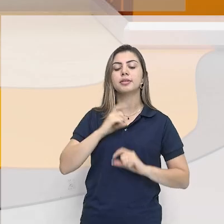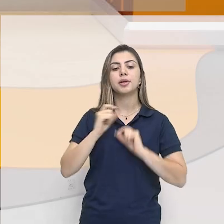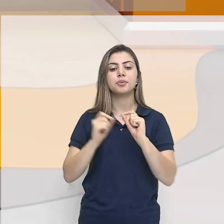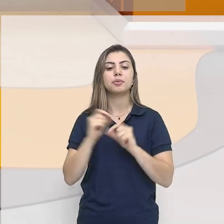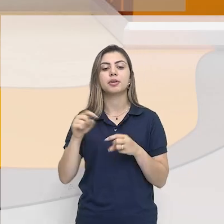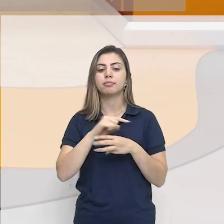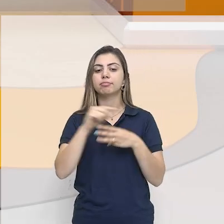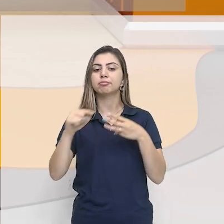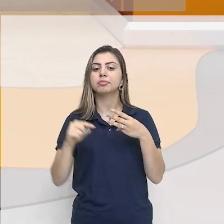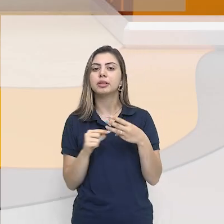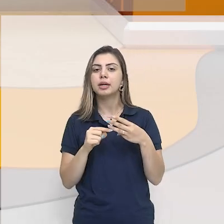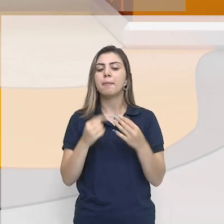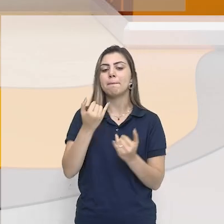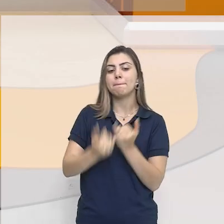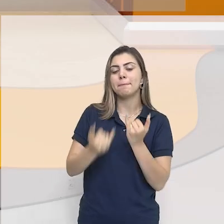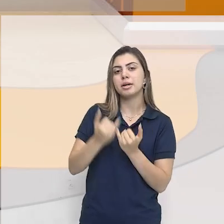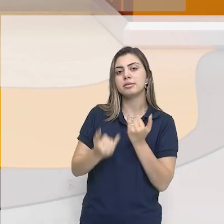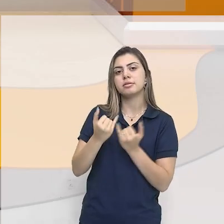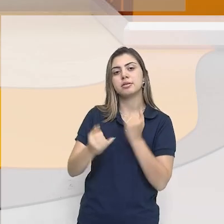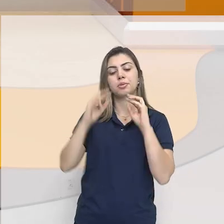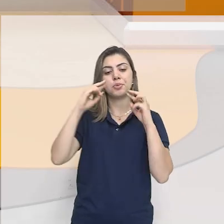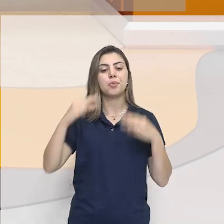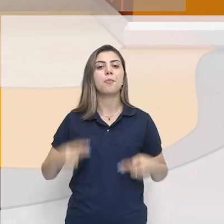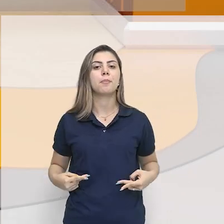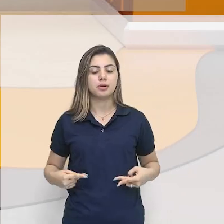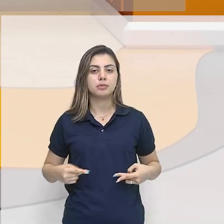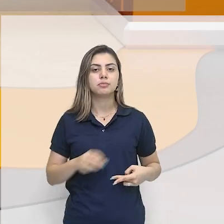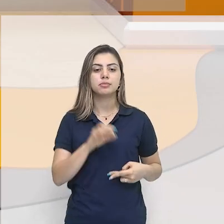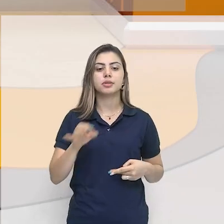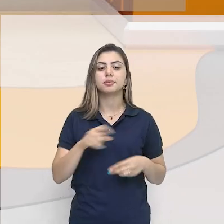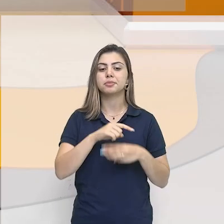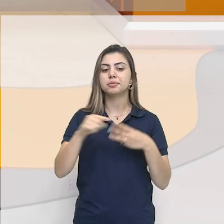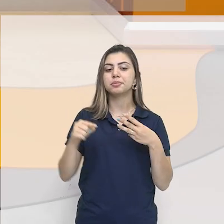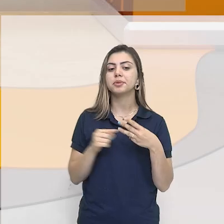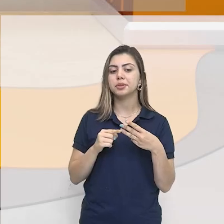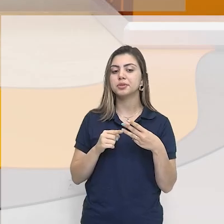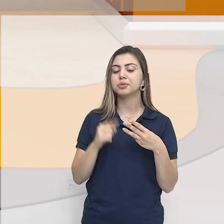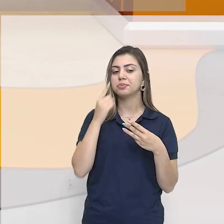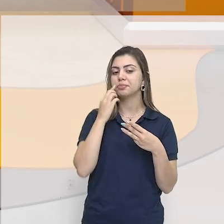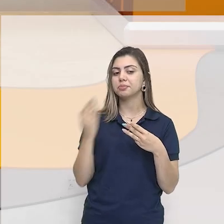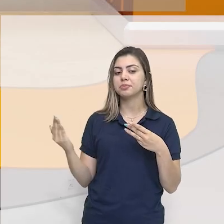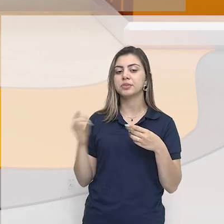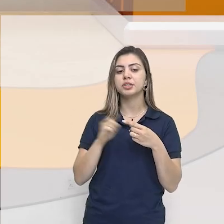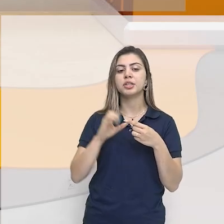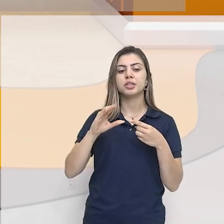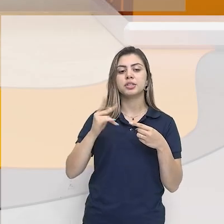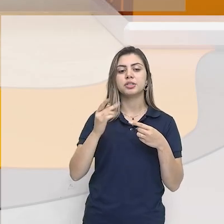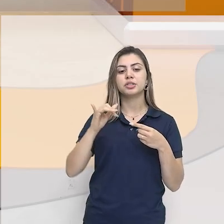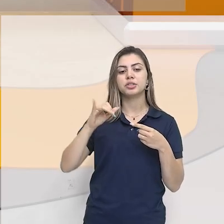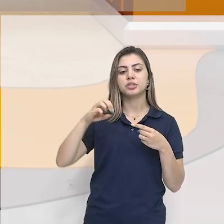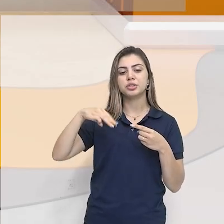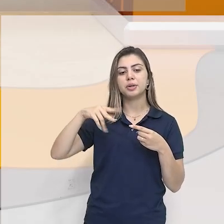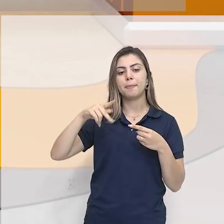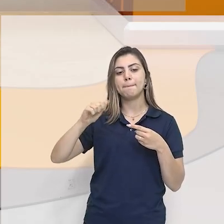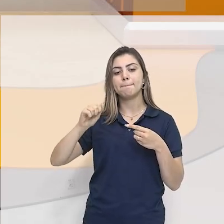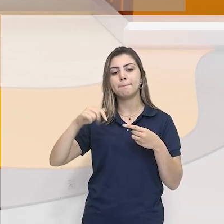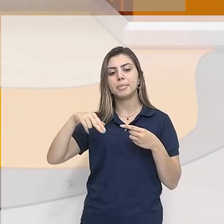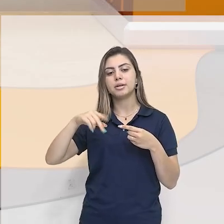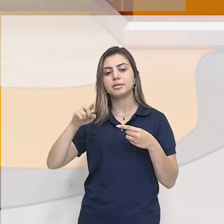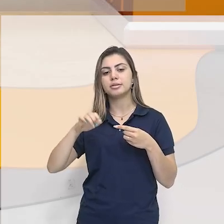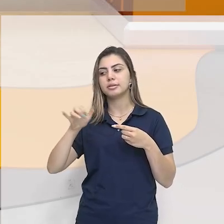parentes evolutivos mais próximos da espécie humana são os chimpanzés, gorilas